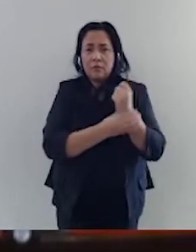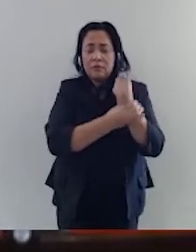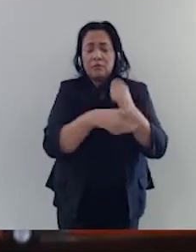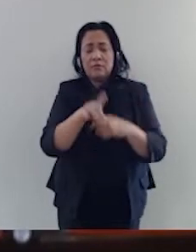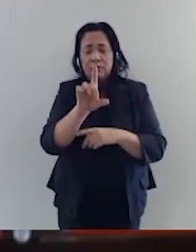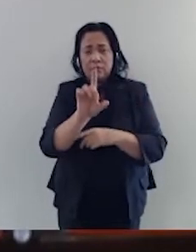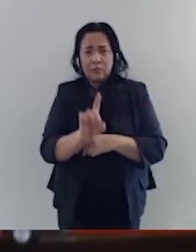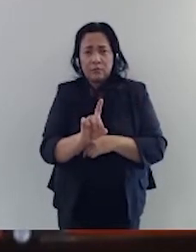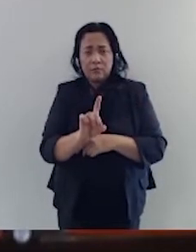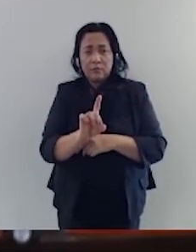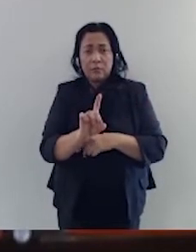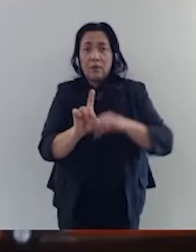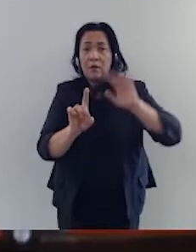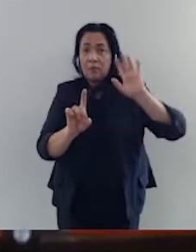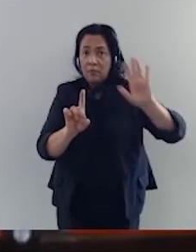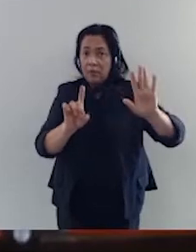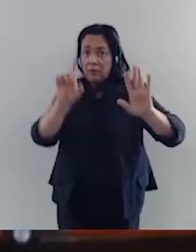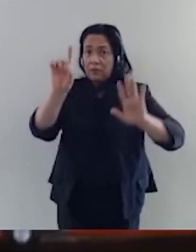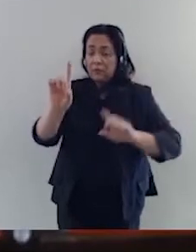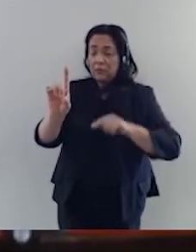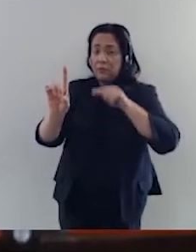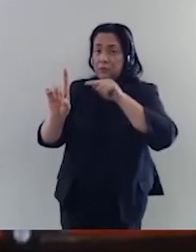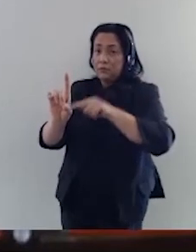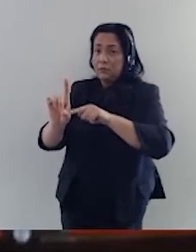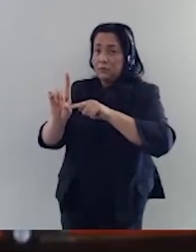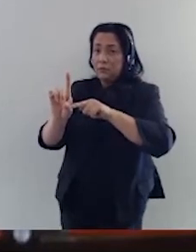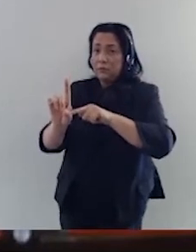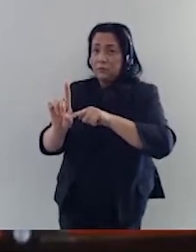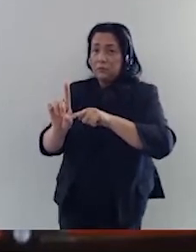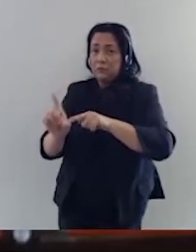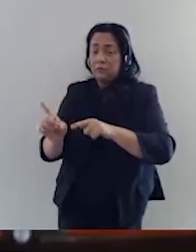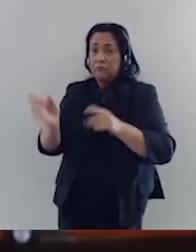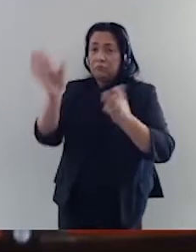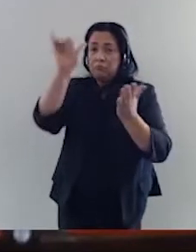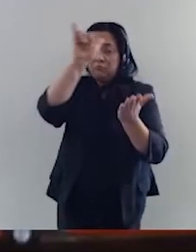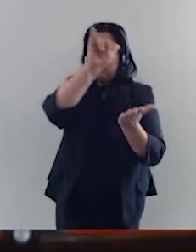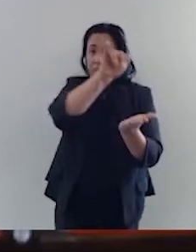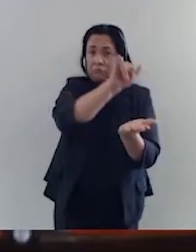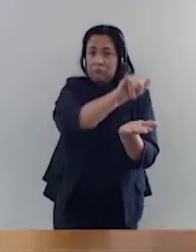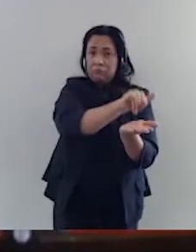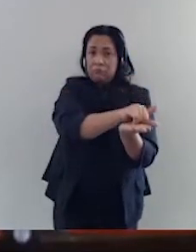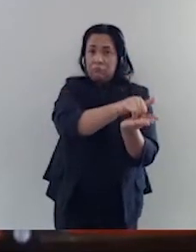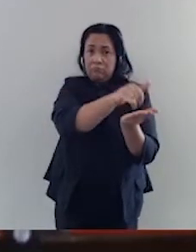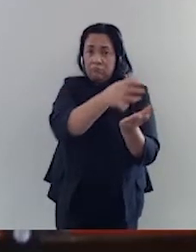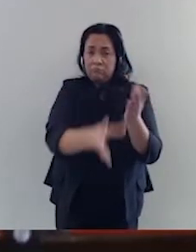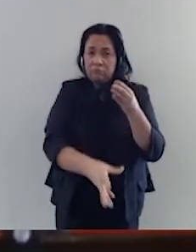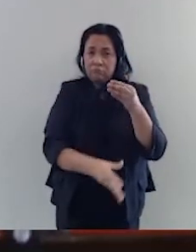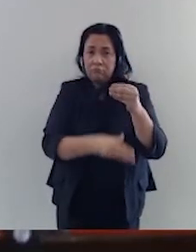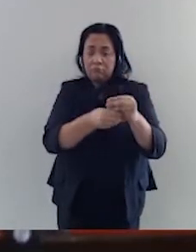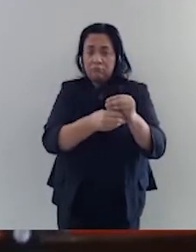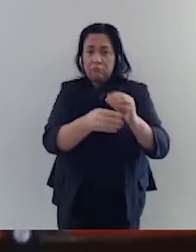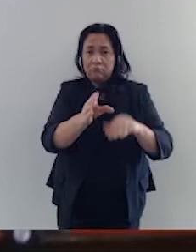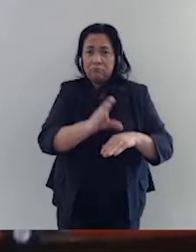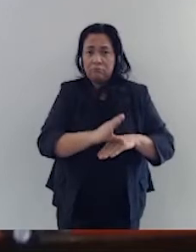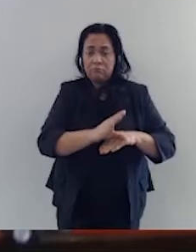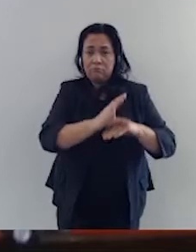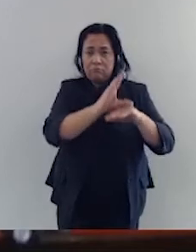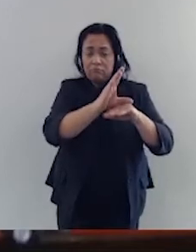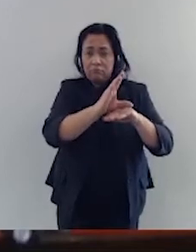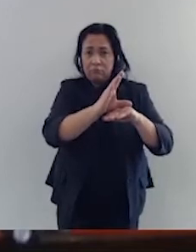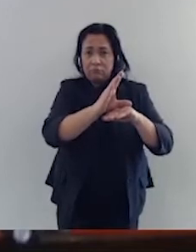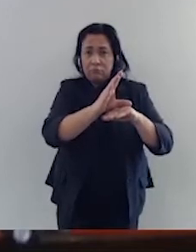fundamental que esses direitos fossem implementados de forma concreta na realidade de seus destinatários. O